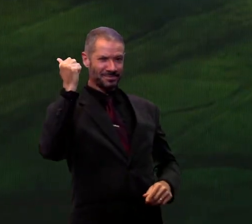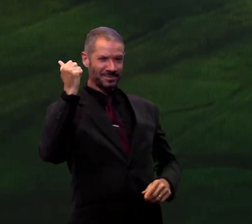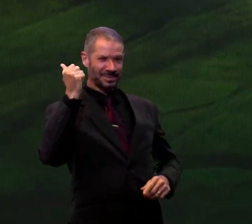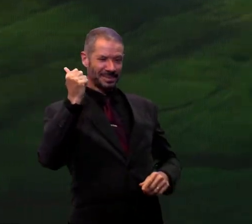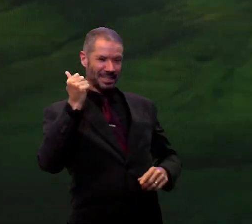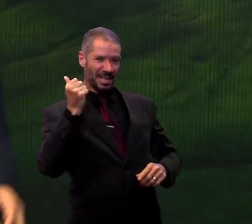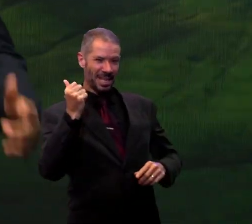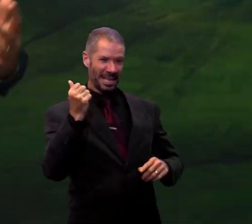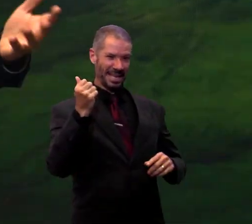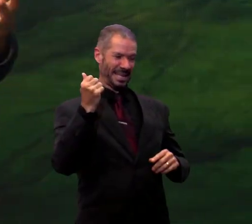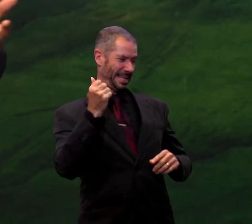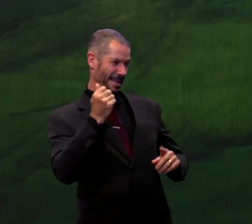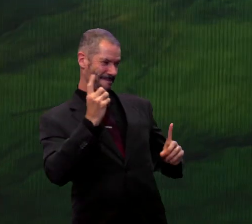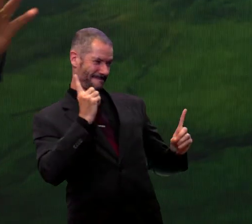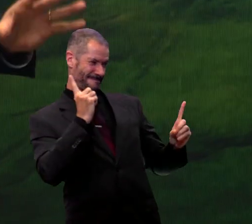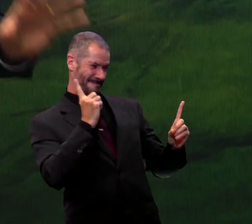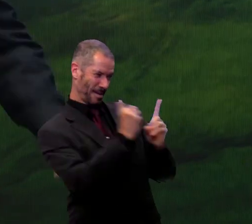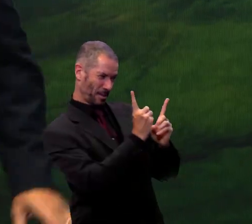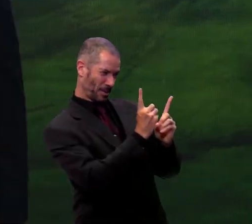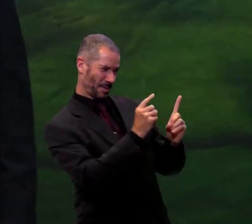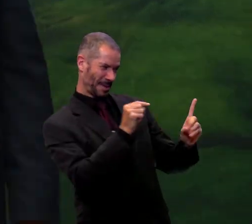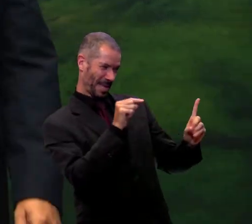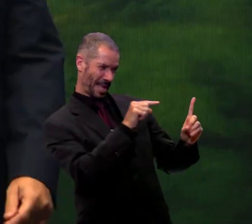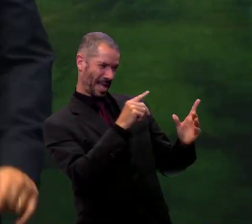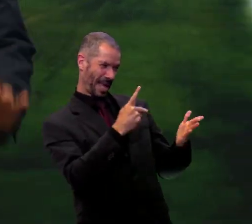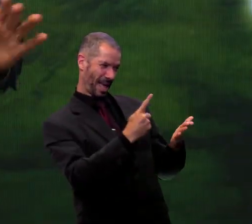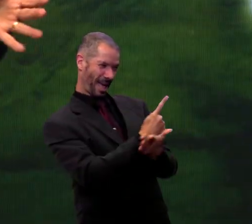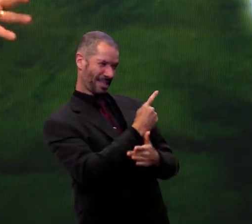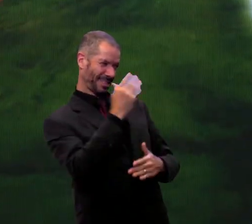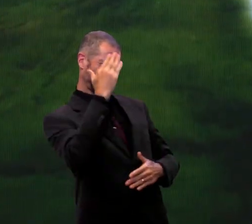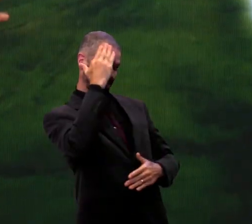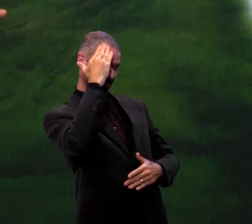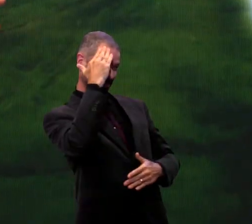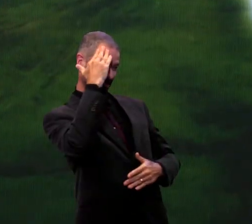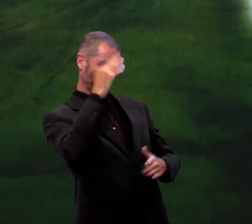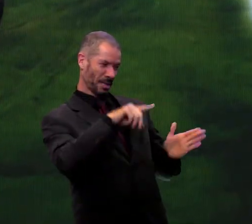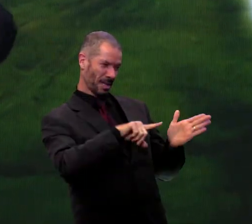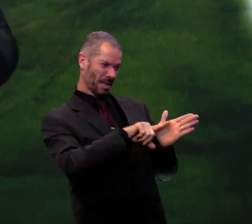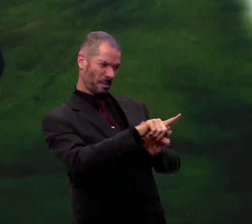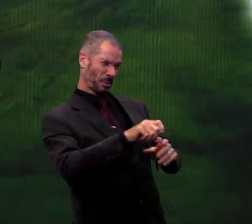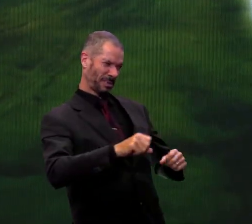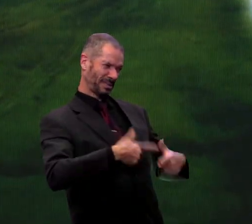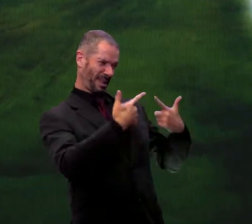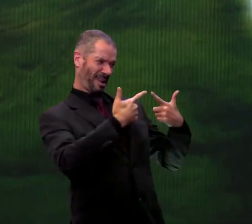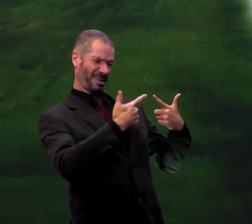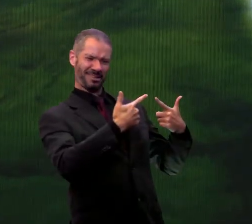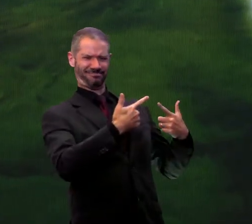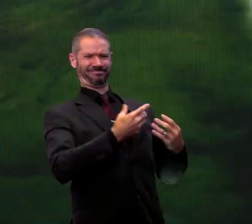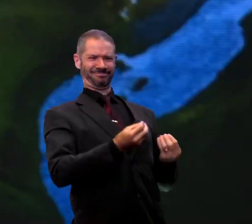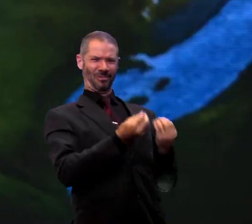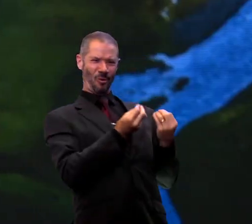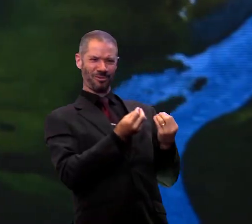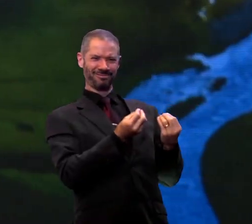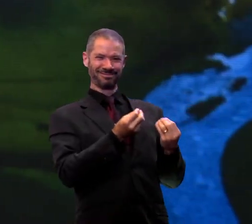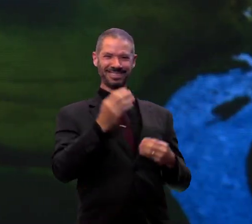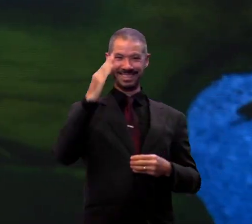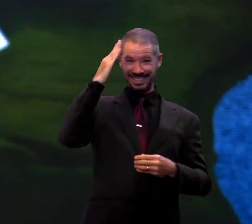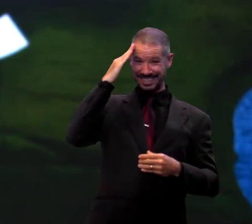na armadilha, ou como a gente diz hoje, na pegadinha. Pergunta estranha é pegadinha, não é assim que o pessoal fala,